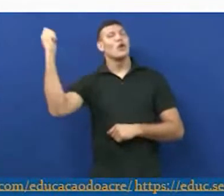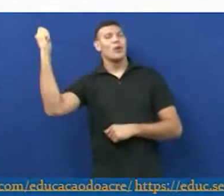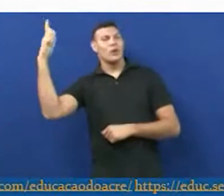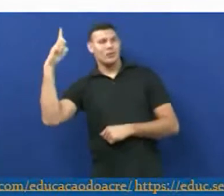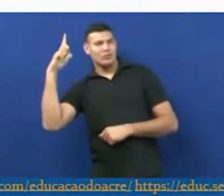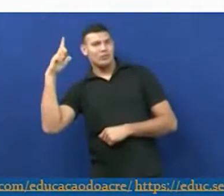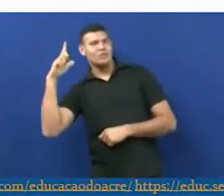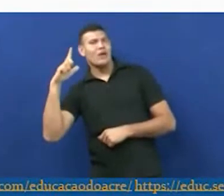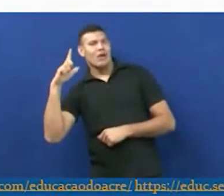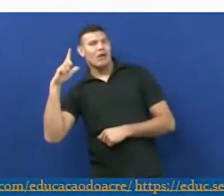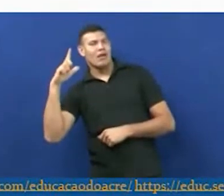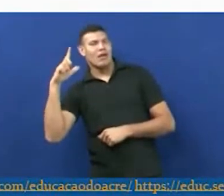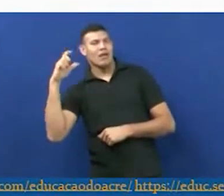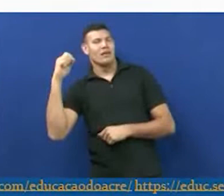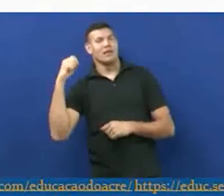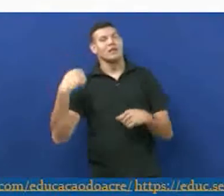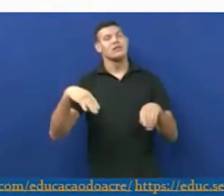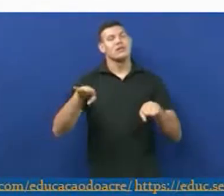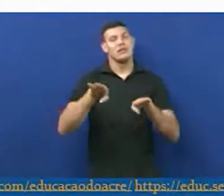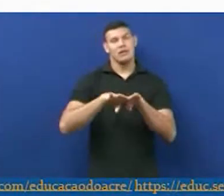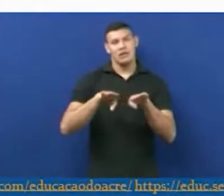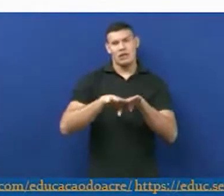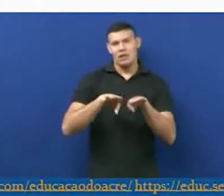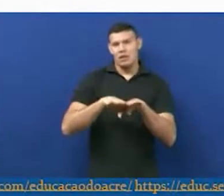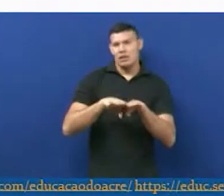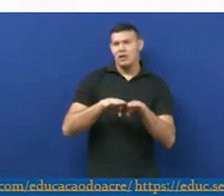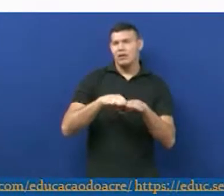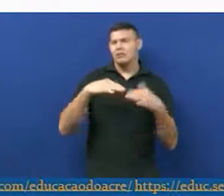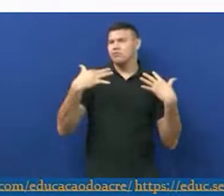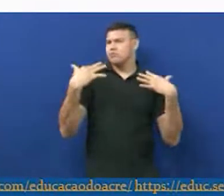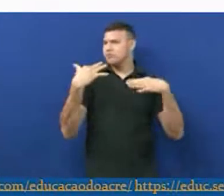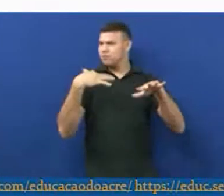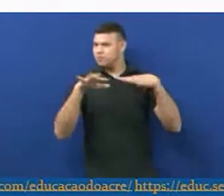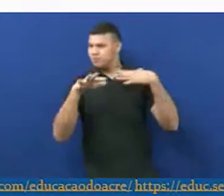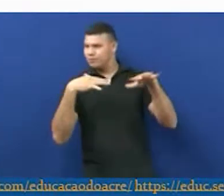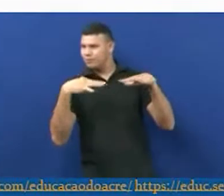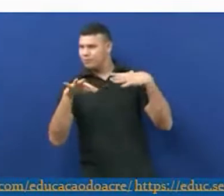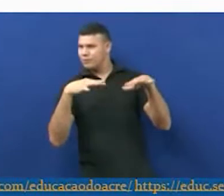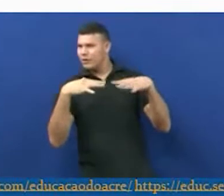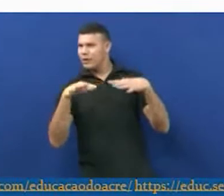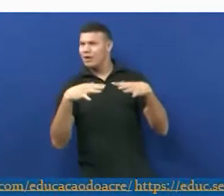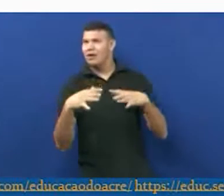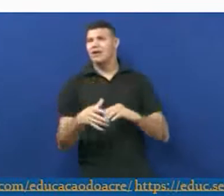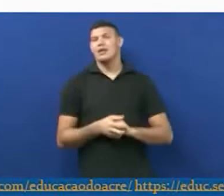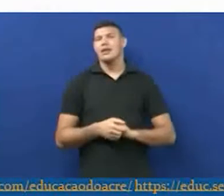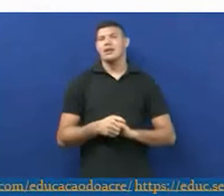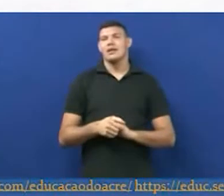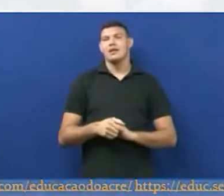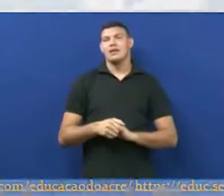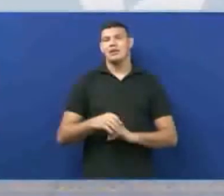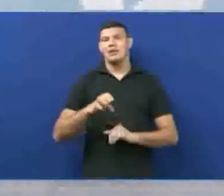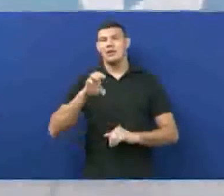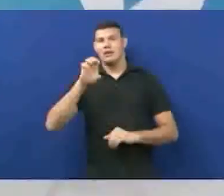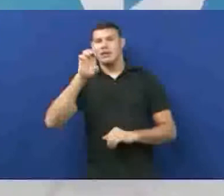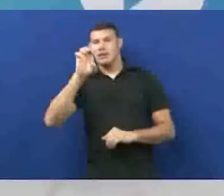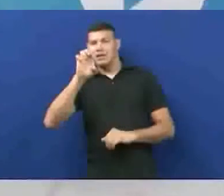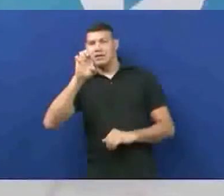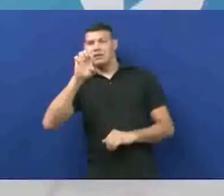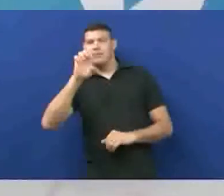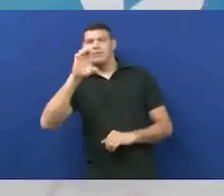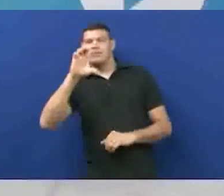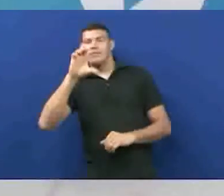uma variação de posição ao longo do nosso dia. E esse movimento que o Sol faz é chamado de eclíptica.